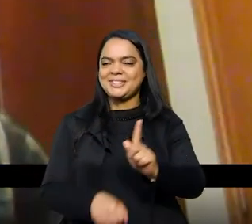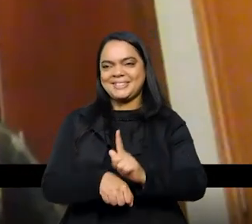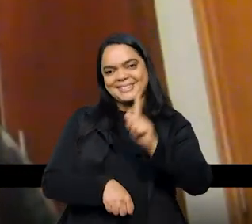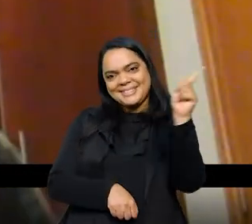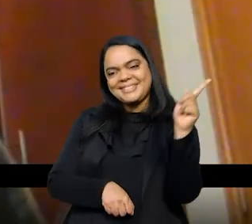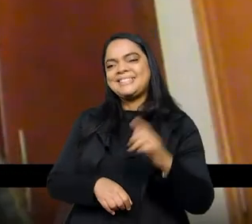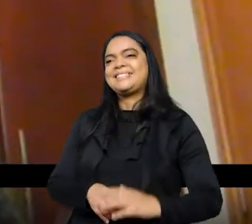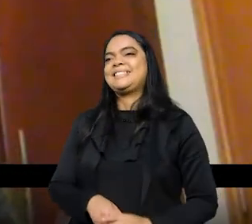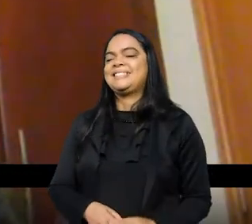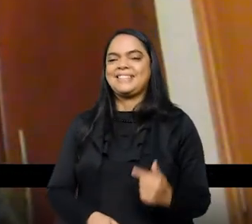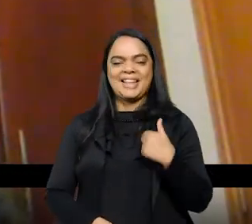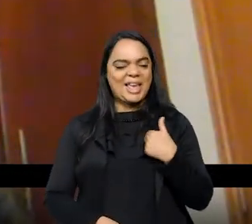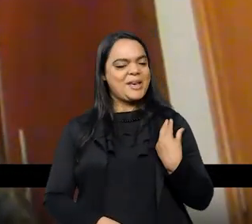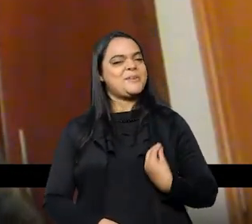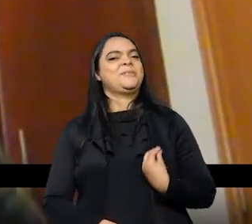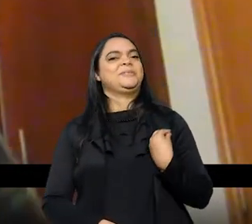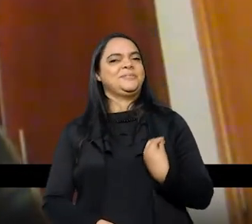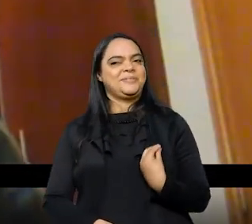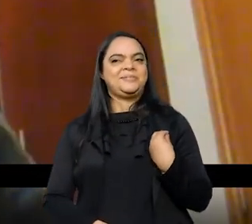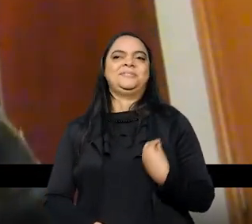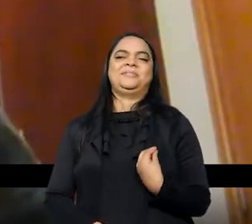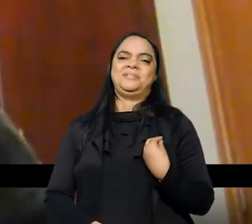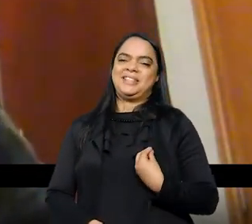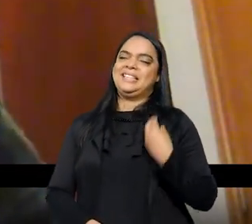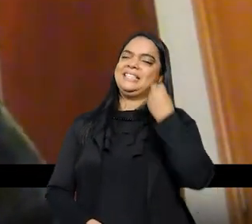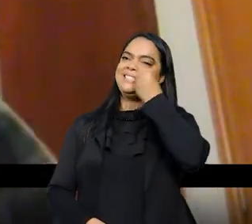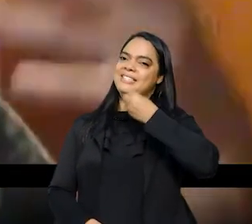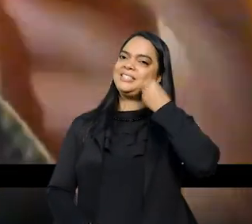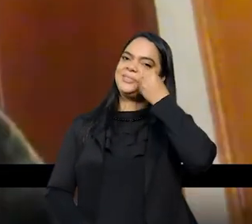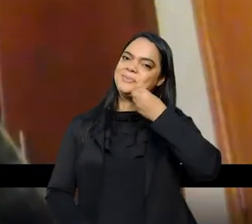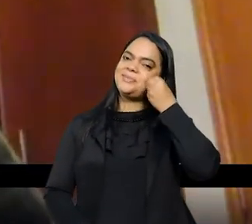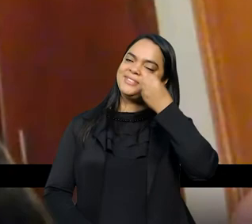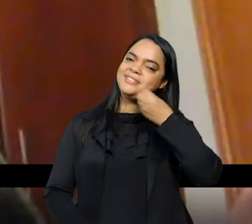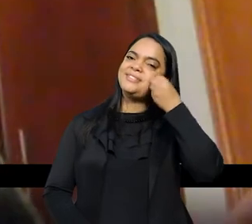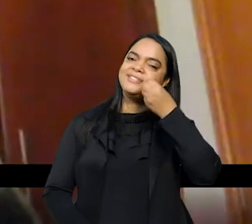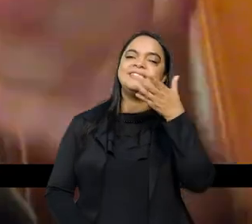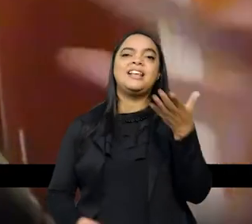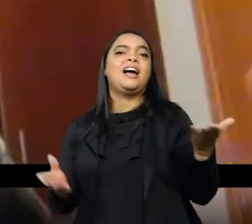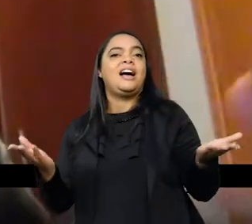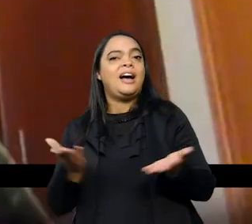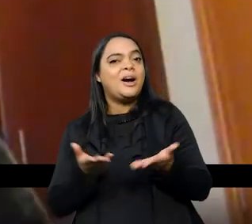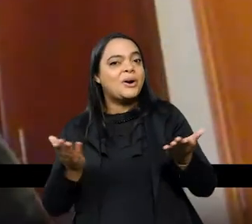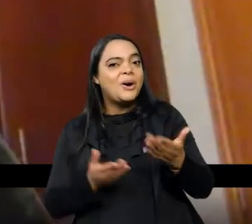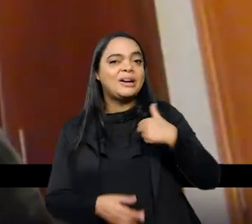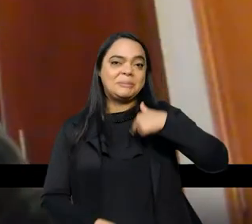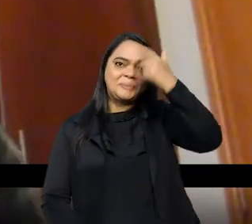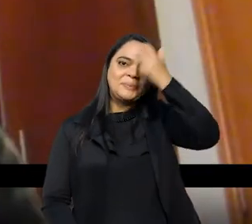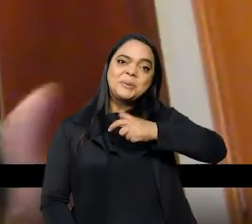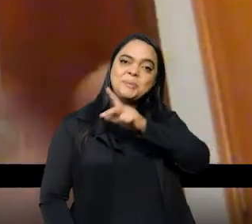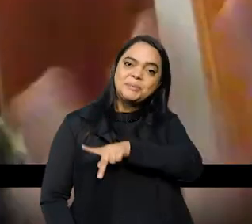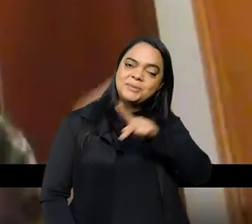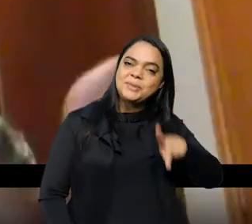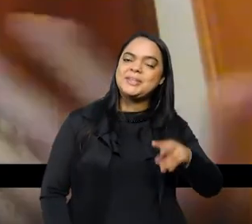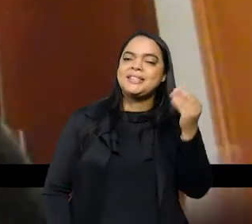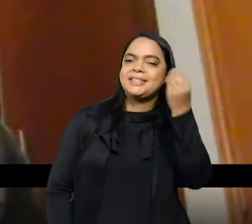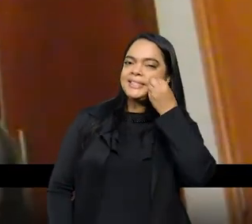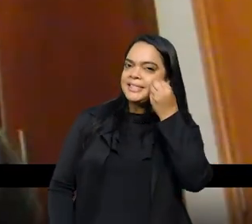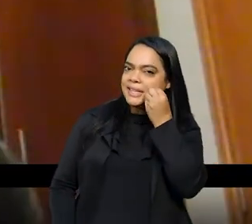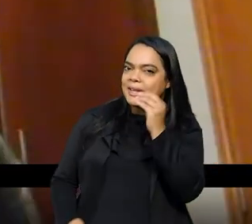vivenciei essa experiência, né, e agora sou professor e tento levar um pouco aí